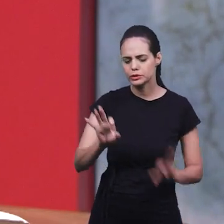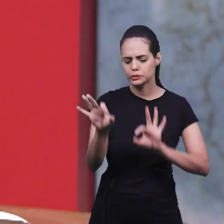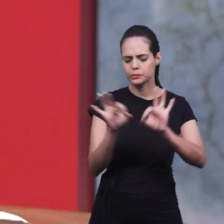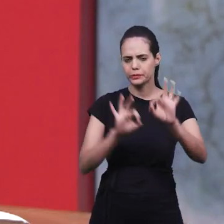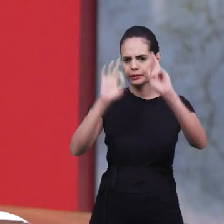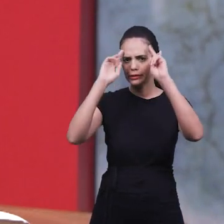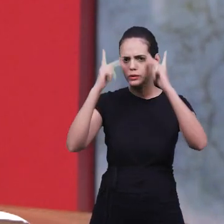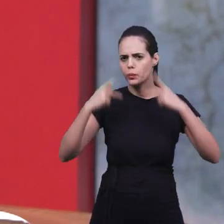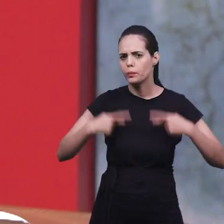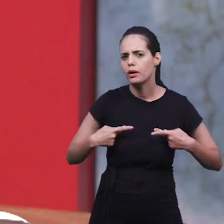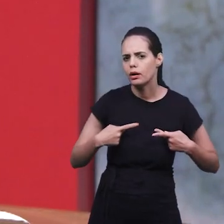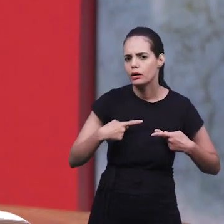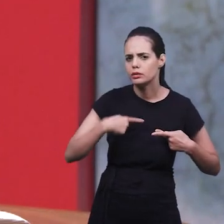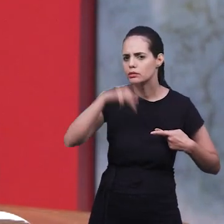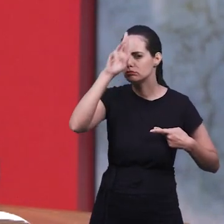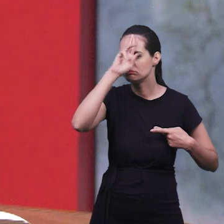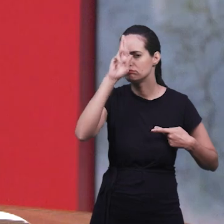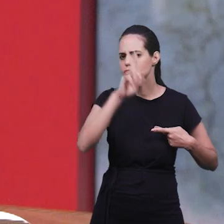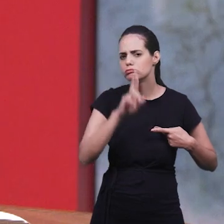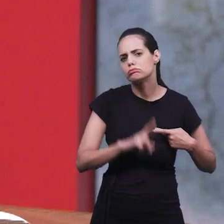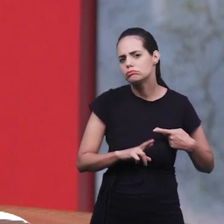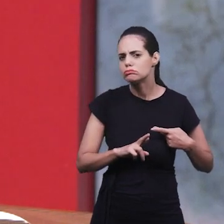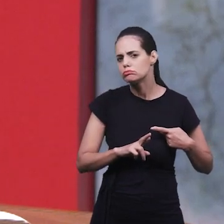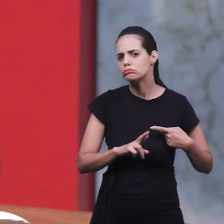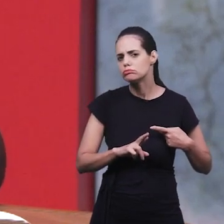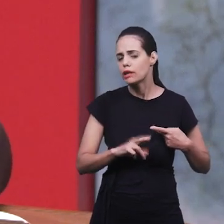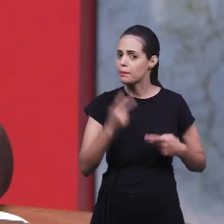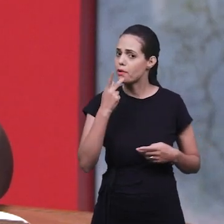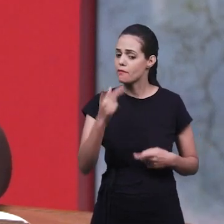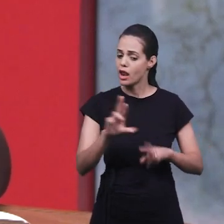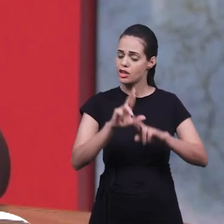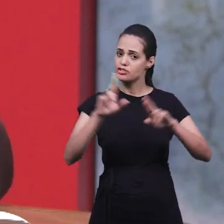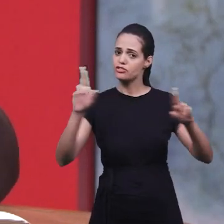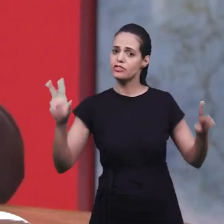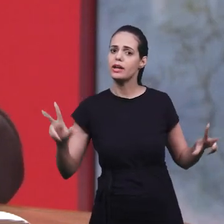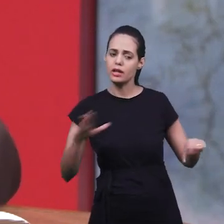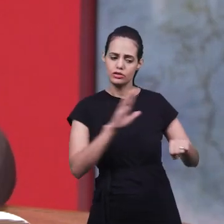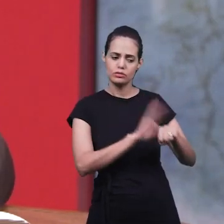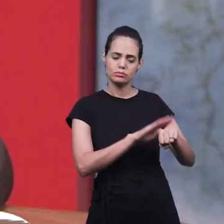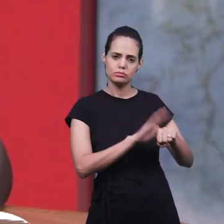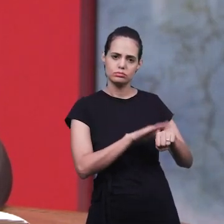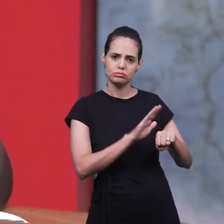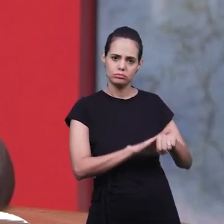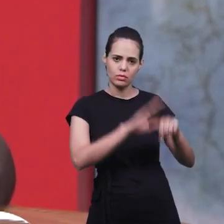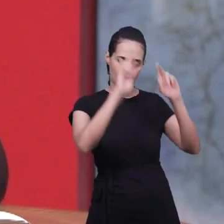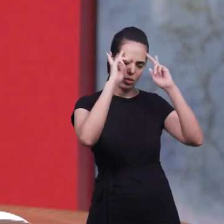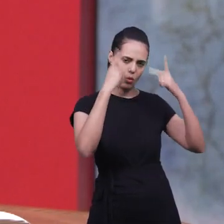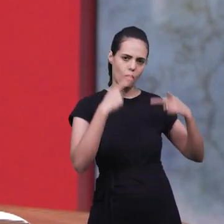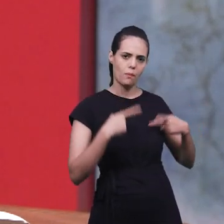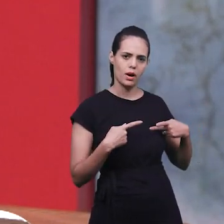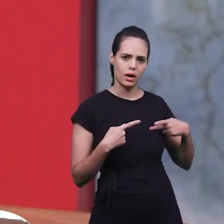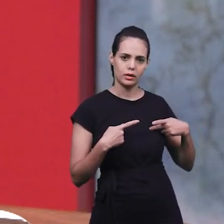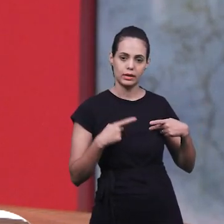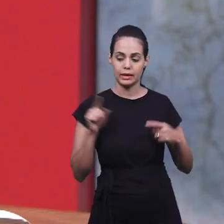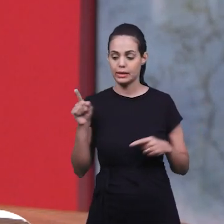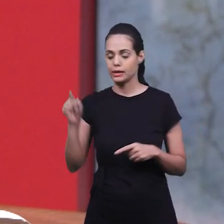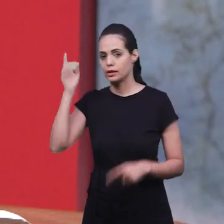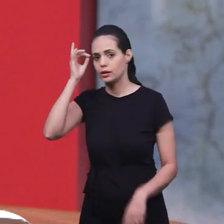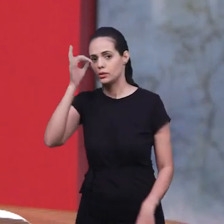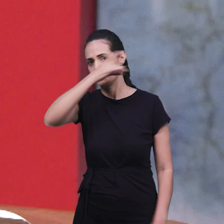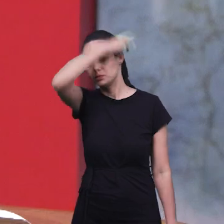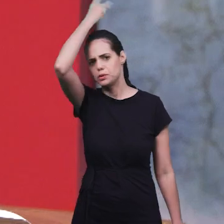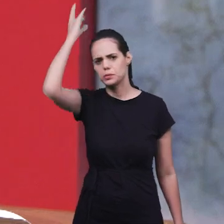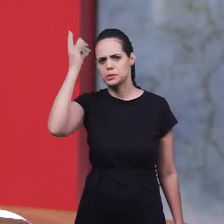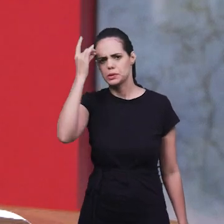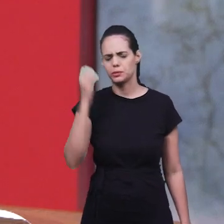organização humana, porque isso é para ressaltar o que é a obra do Espírito, o que é a obra humana. Se fosse uma obra humana,